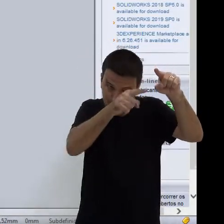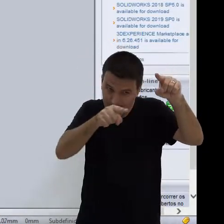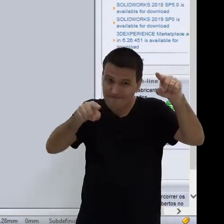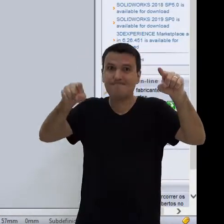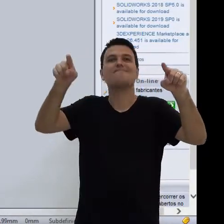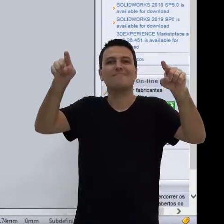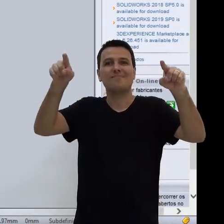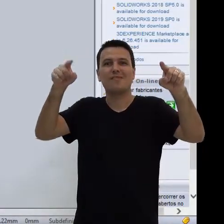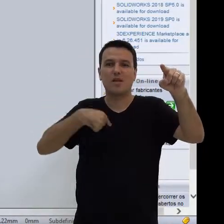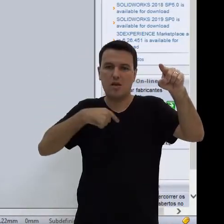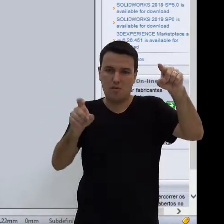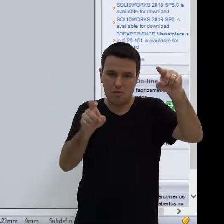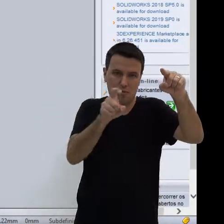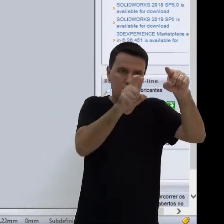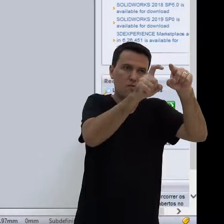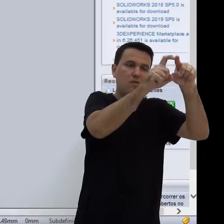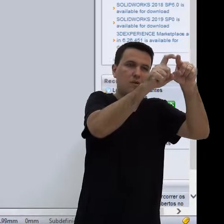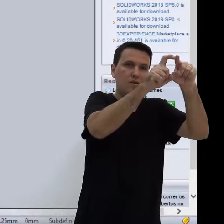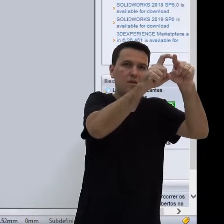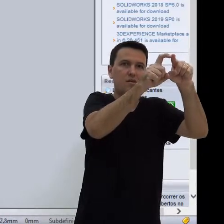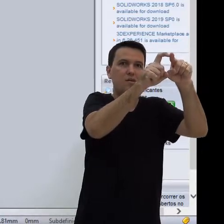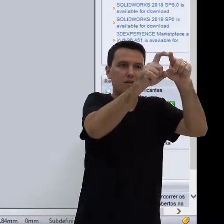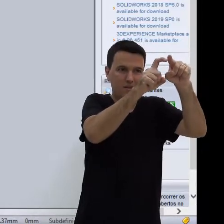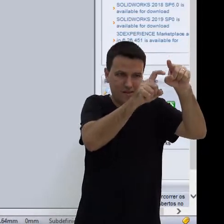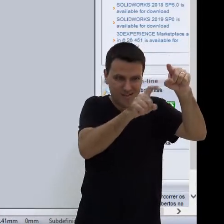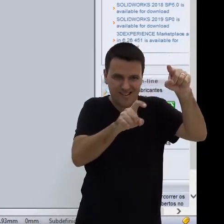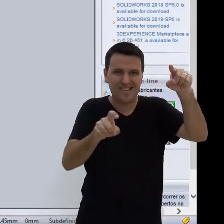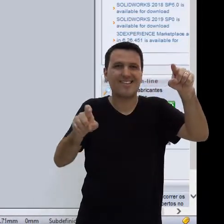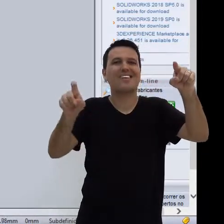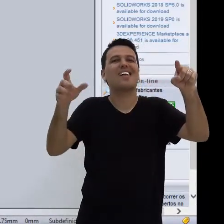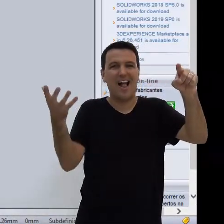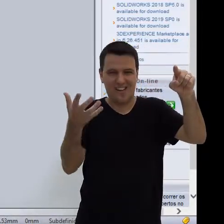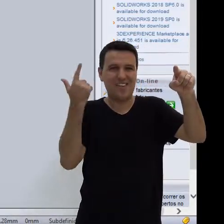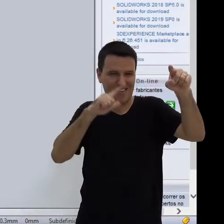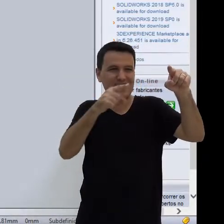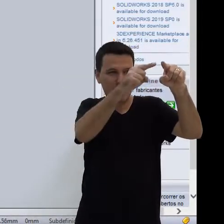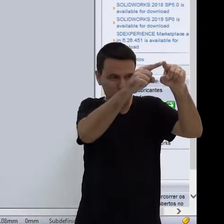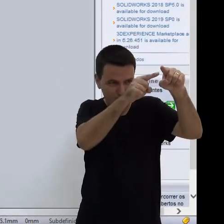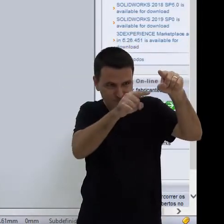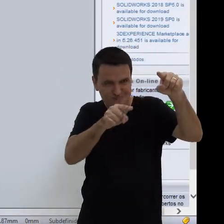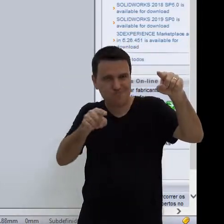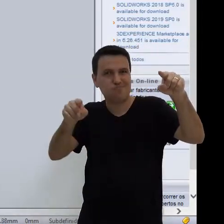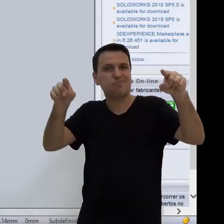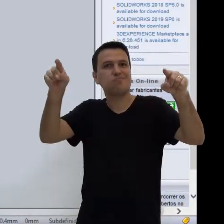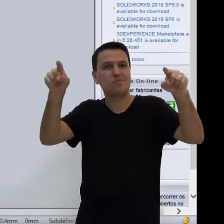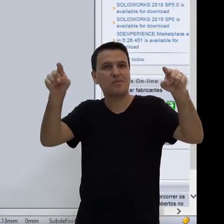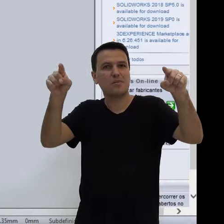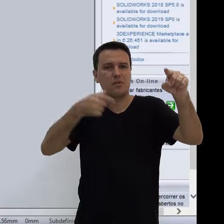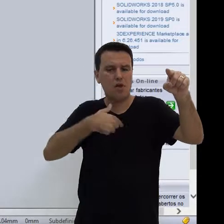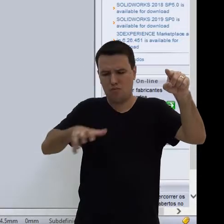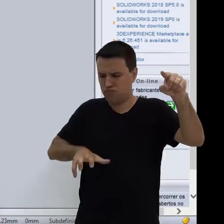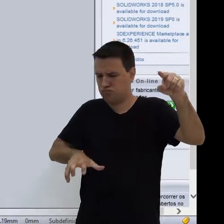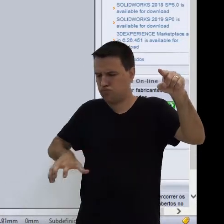que ele fique para baixo. Então eu volto e saio de novo mais para baixo. Aí ele formou o arco que eu quero. Eu vou